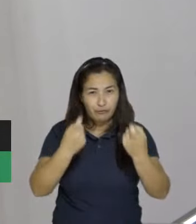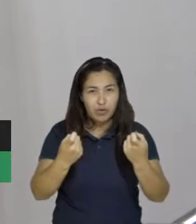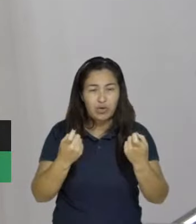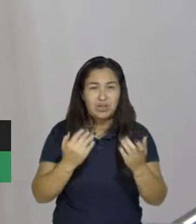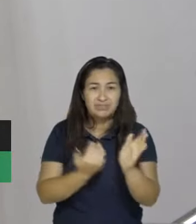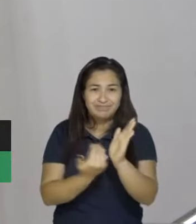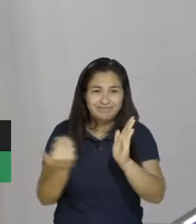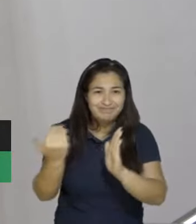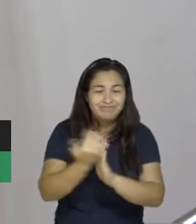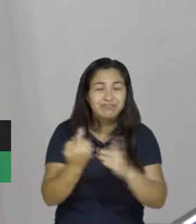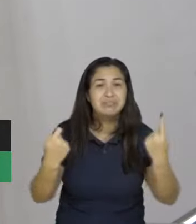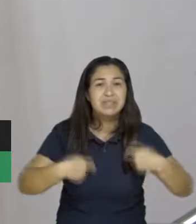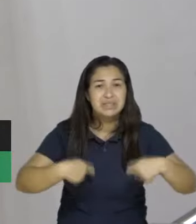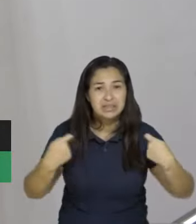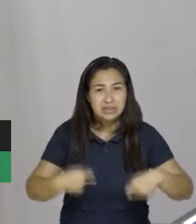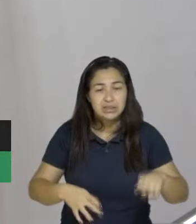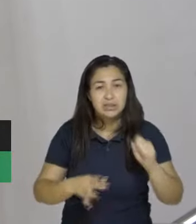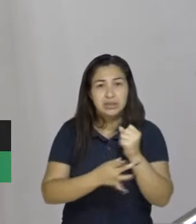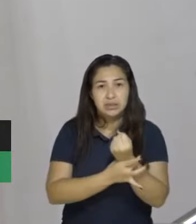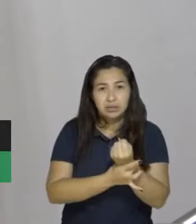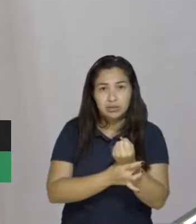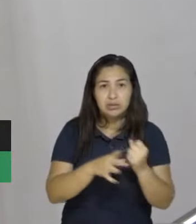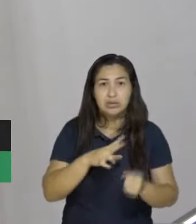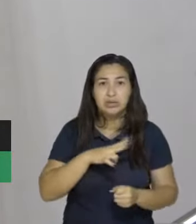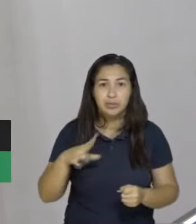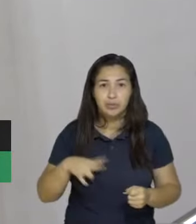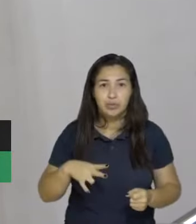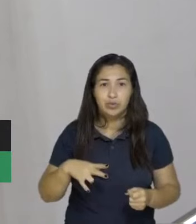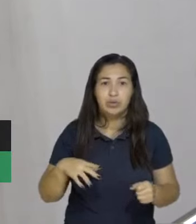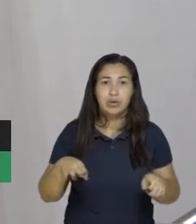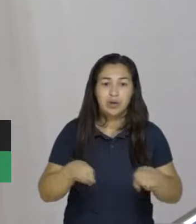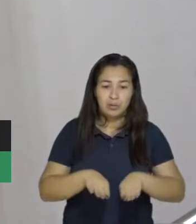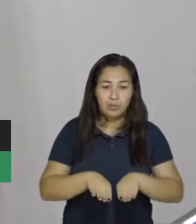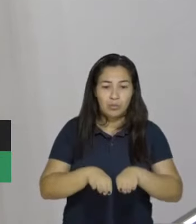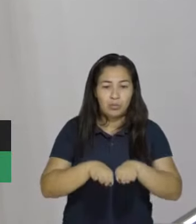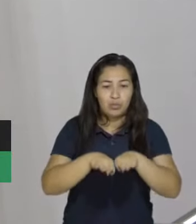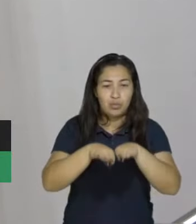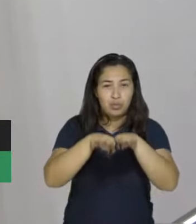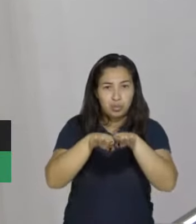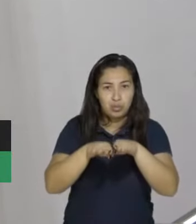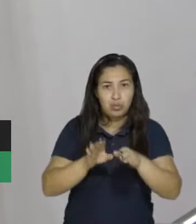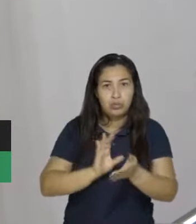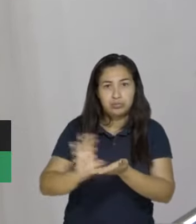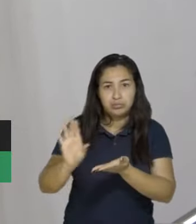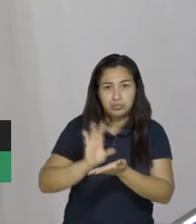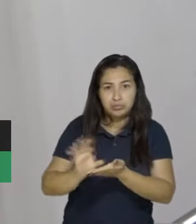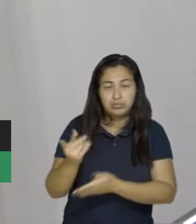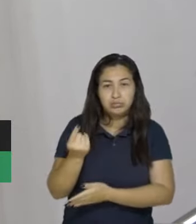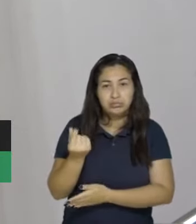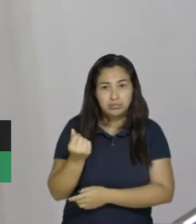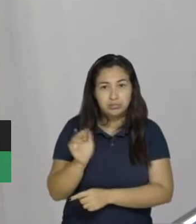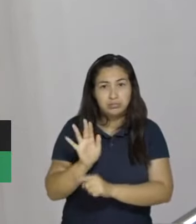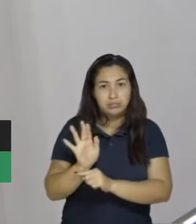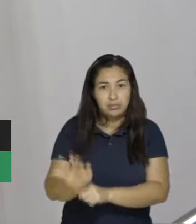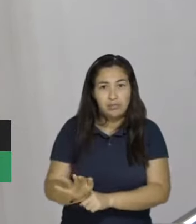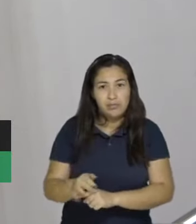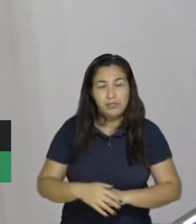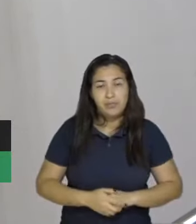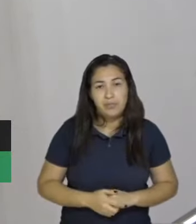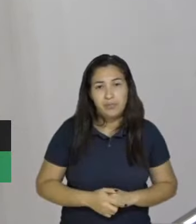pública acompanhe o desenvolvimento com mais investimento em efetivos. Então,